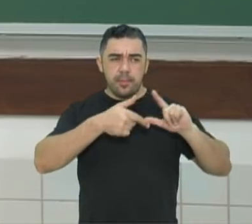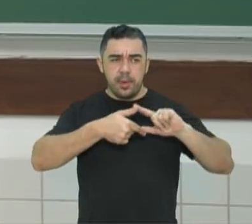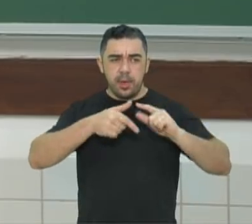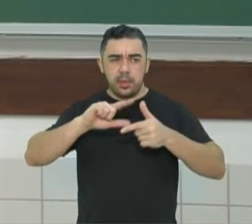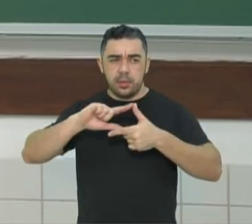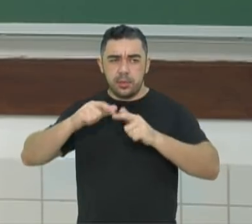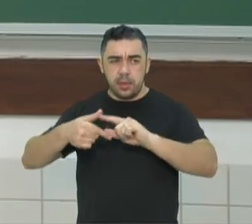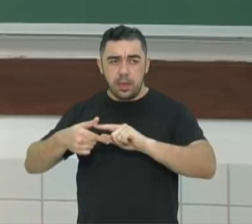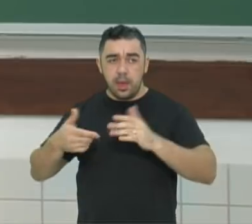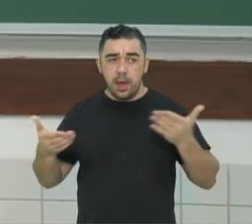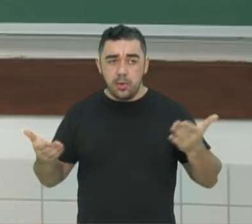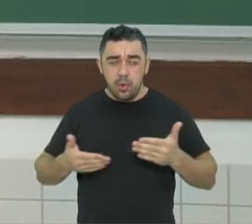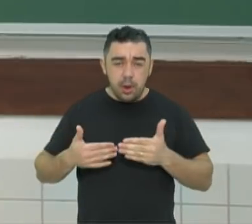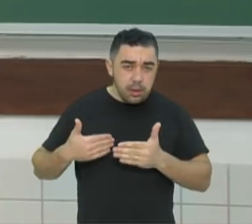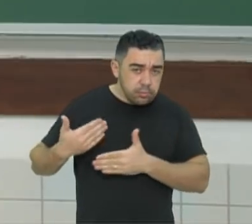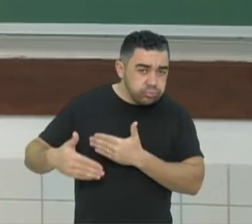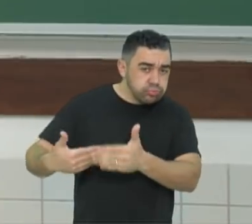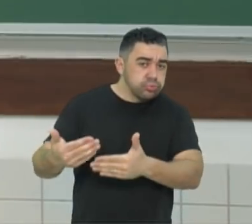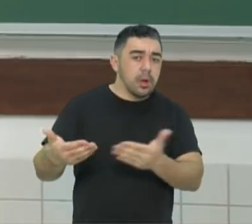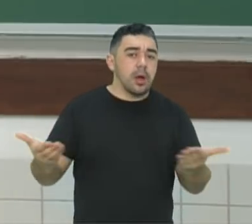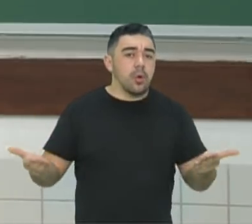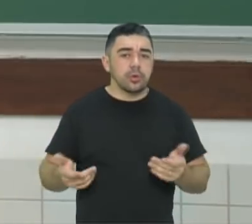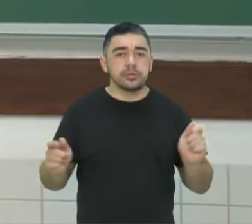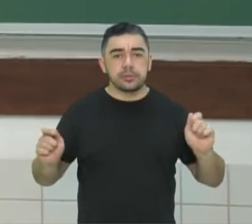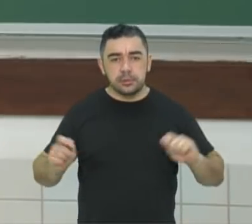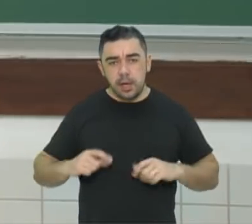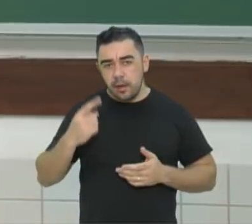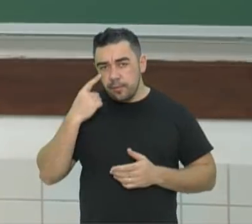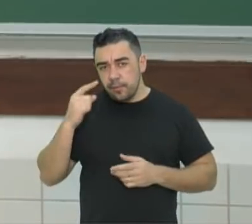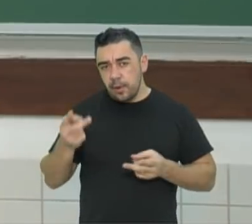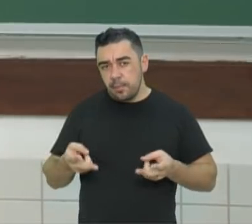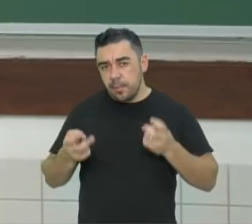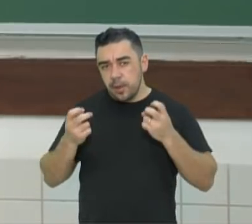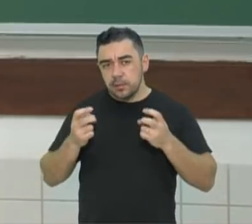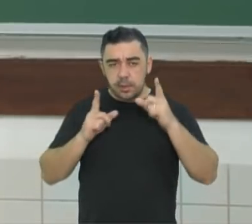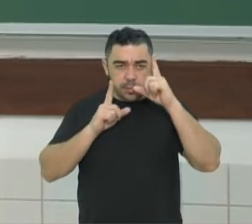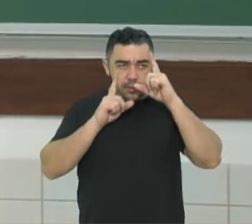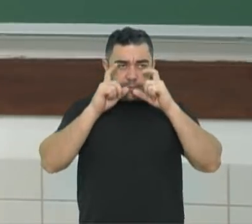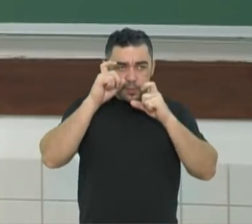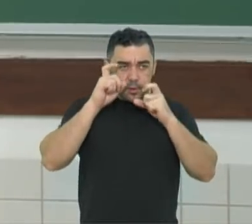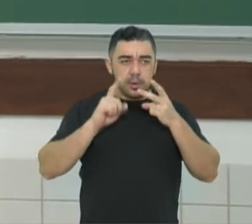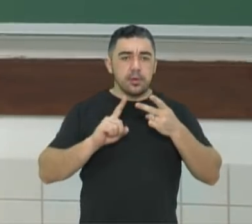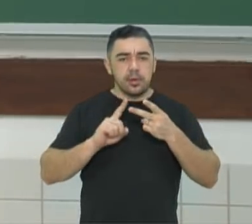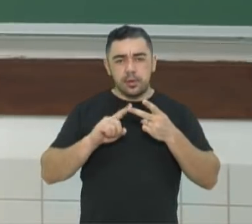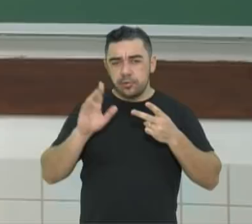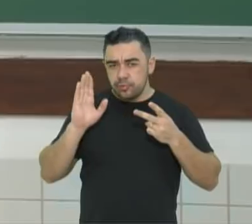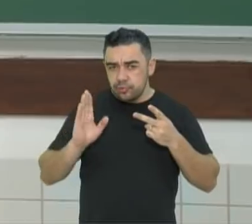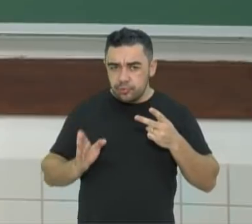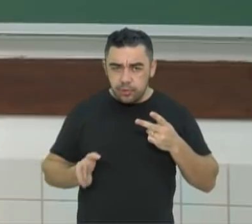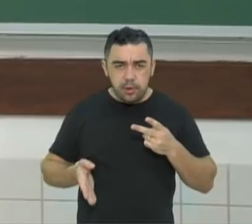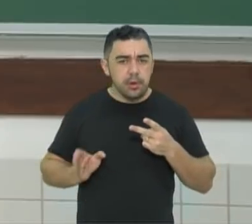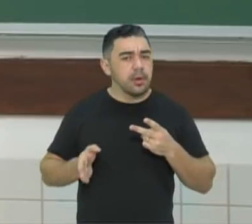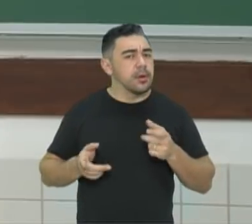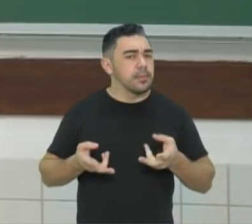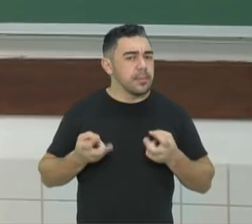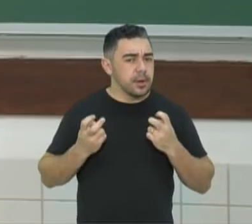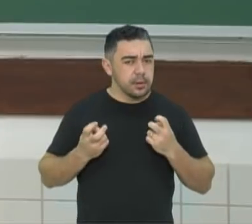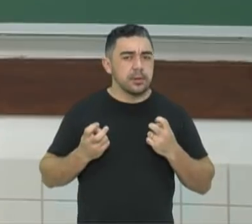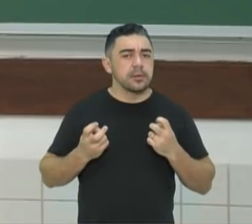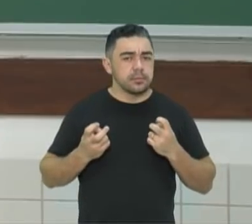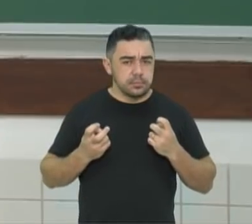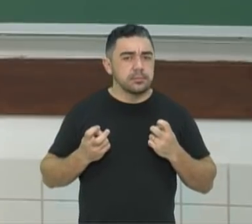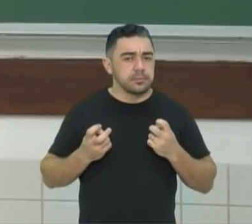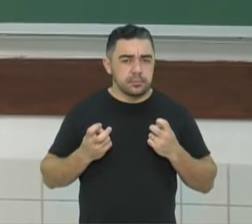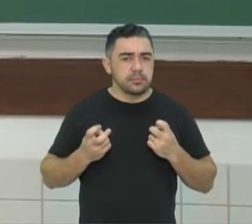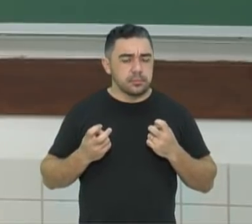esse processo foi evoluindo, hoje nós podemos observar nos animais um efeito já com o transporte